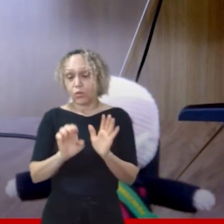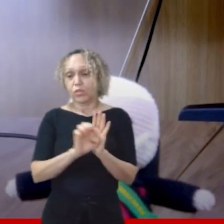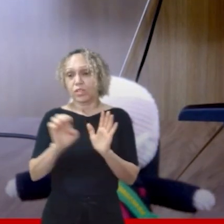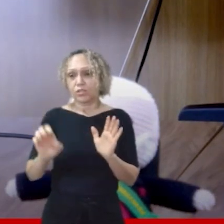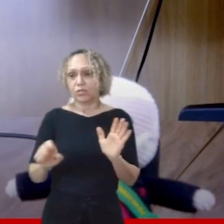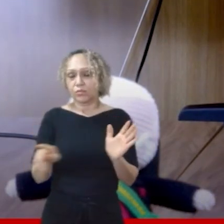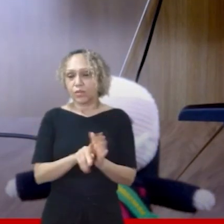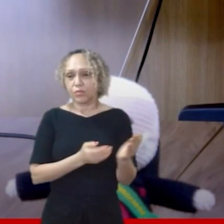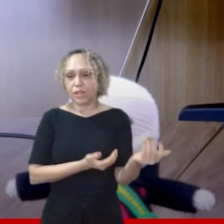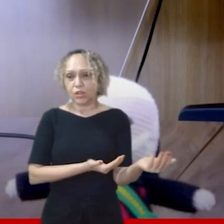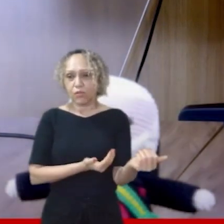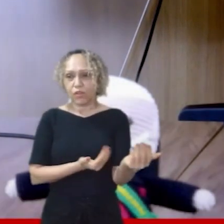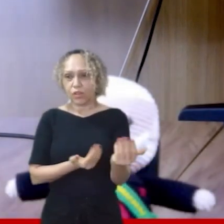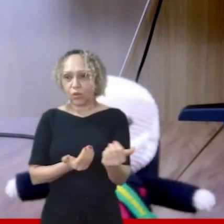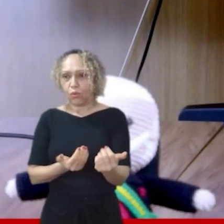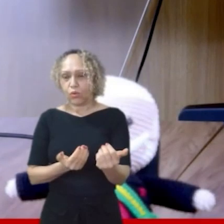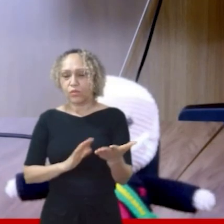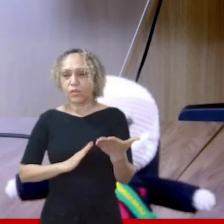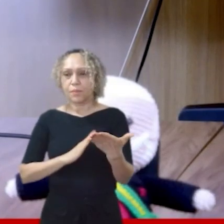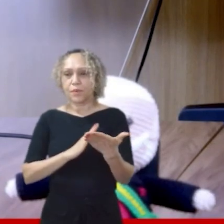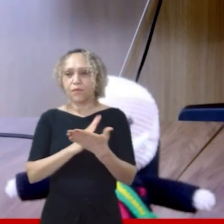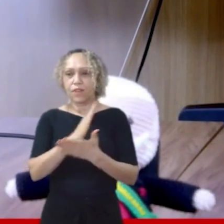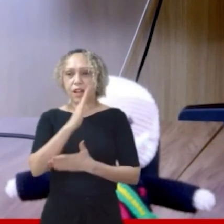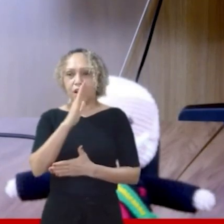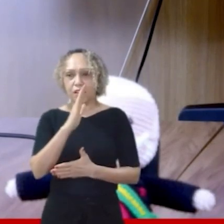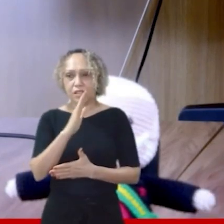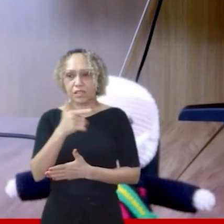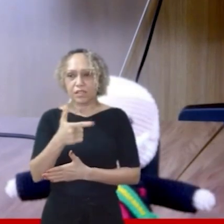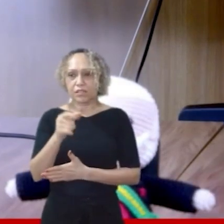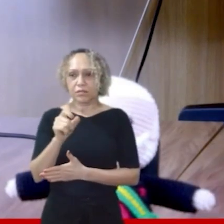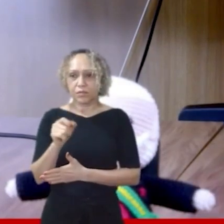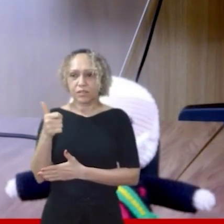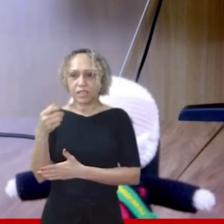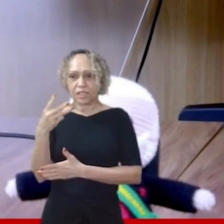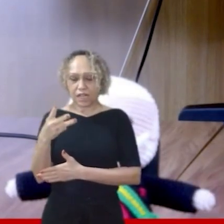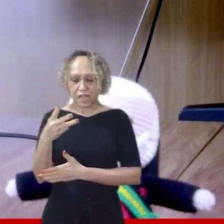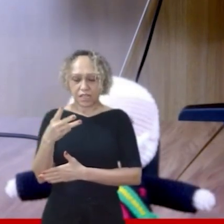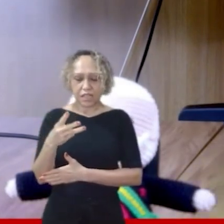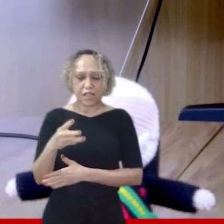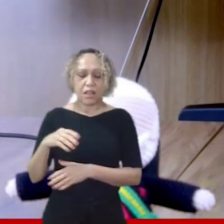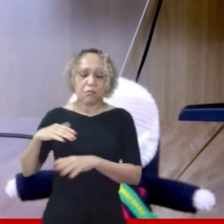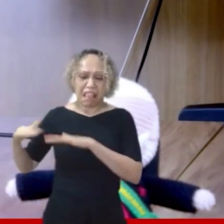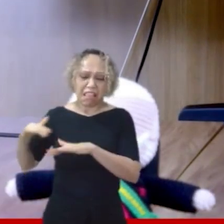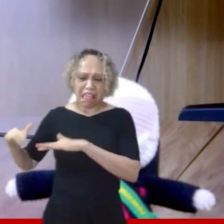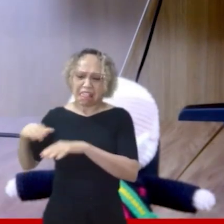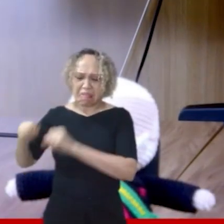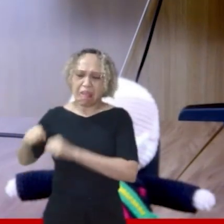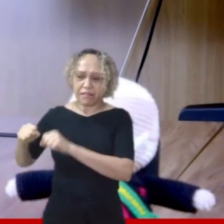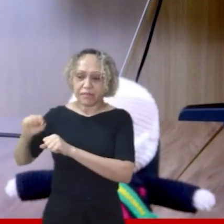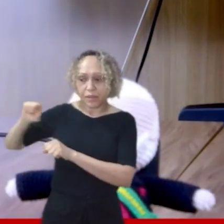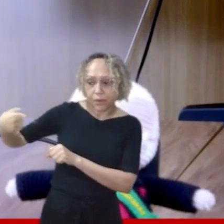que foi aí aprovado em 2013, logo depois daquelas manifestações, o conjunto